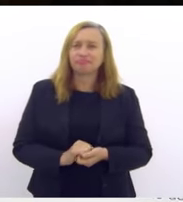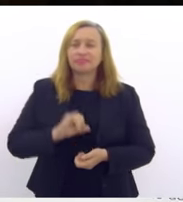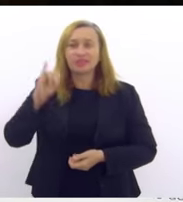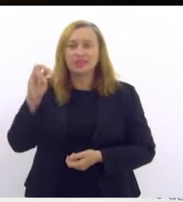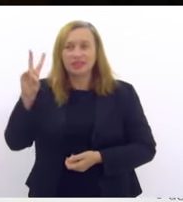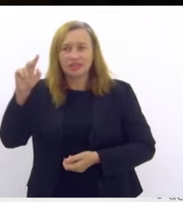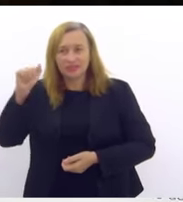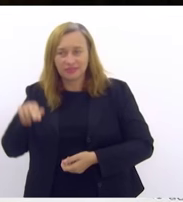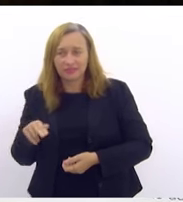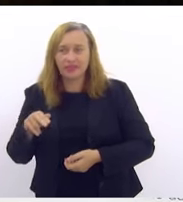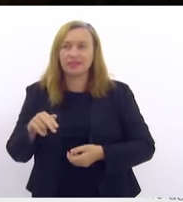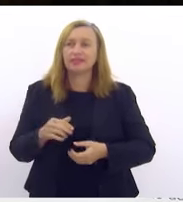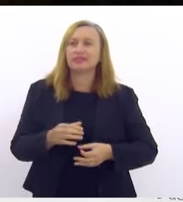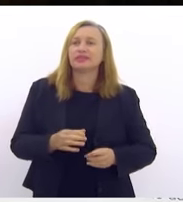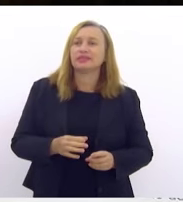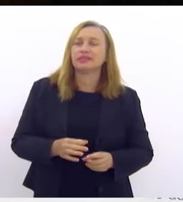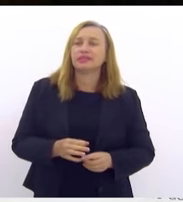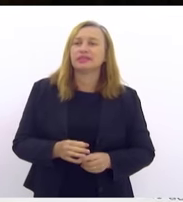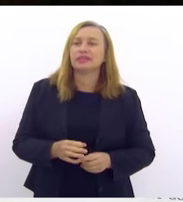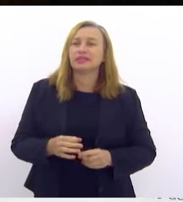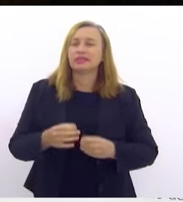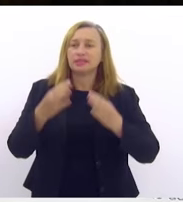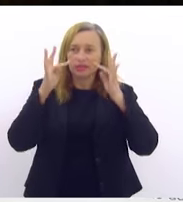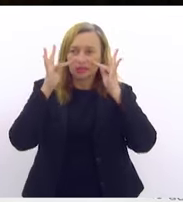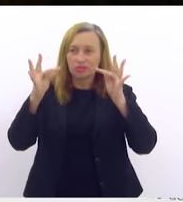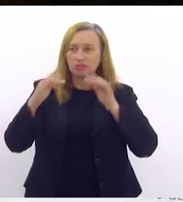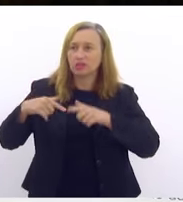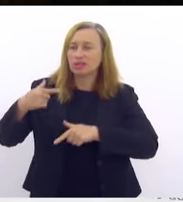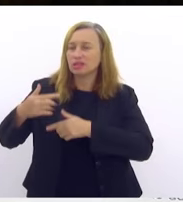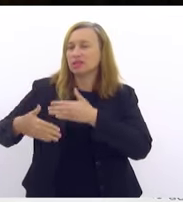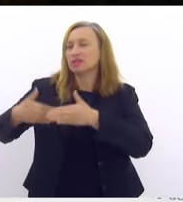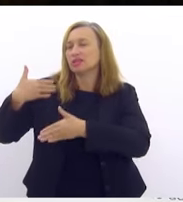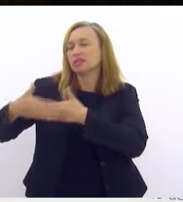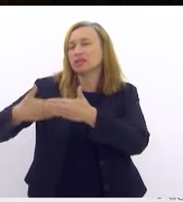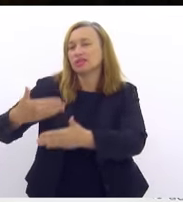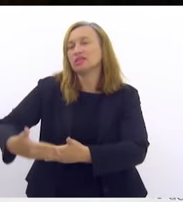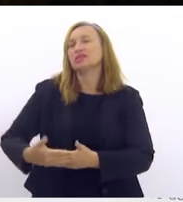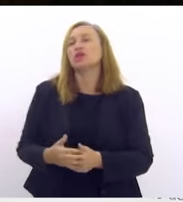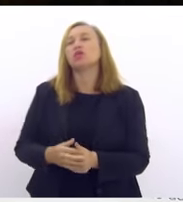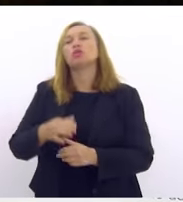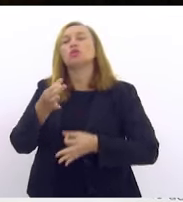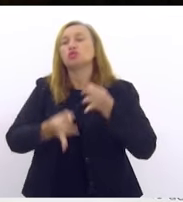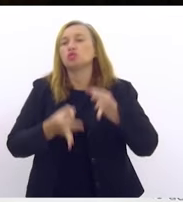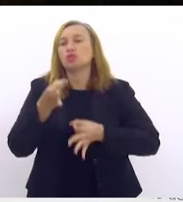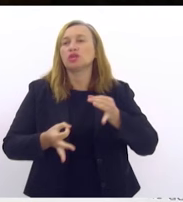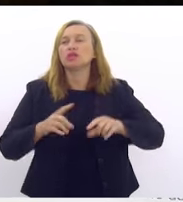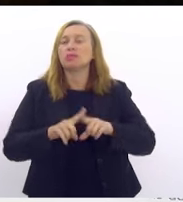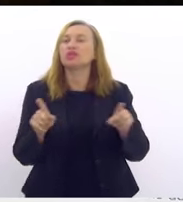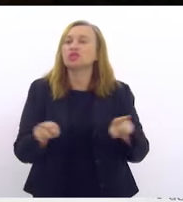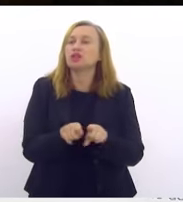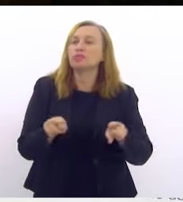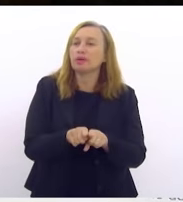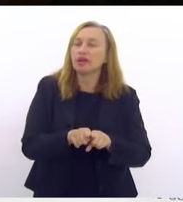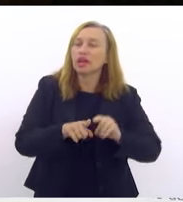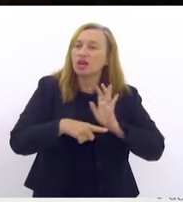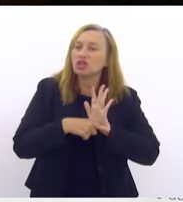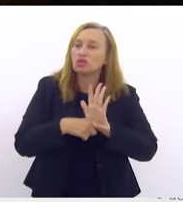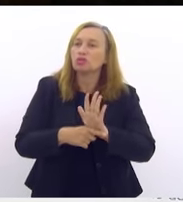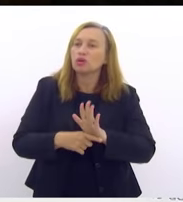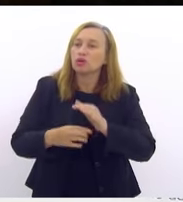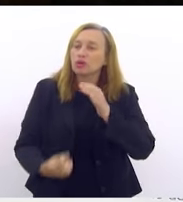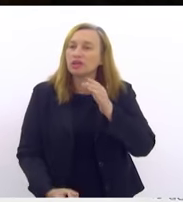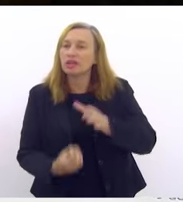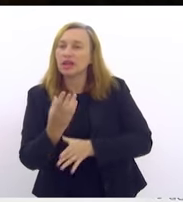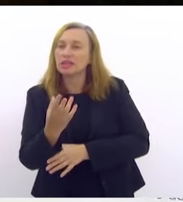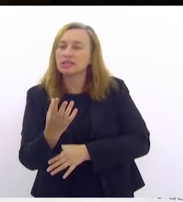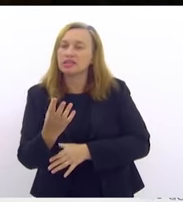alemão não apenas testemunhou a tradição jurídica que permeava o ambiente mas também contribuiu com a construção de